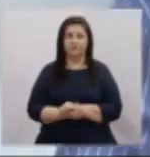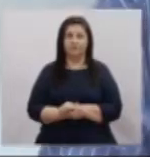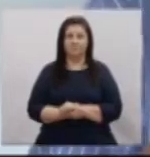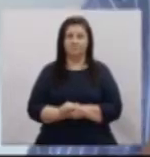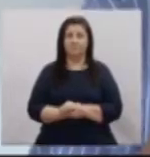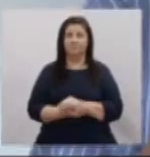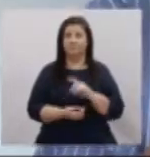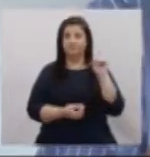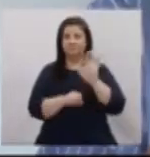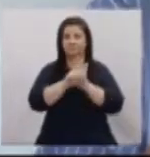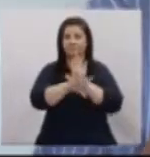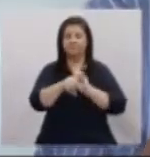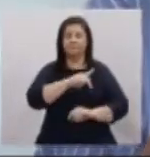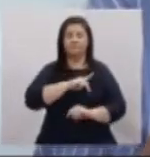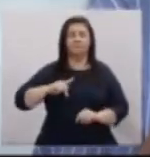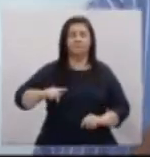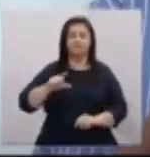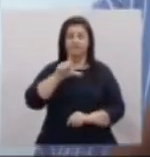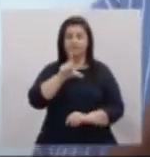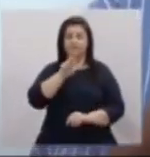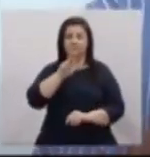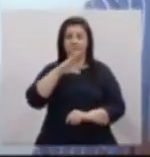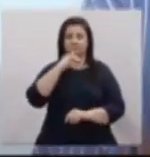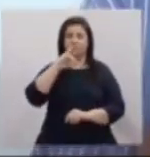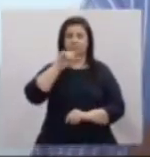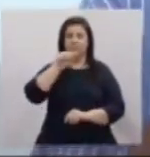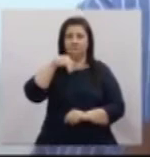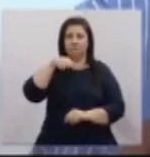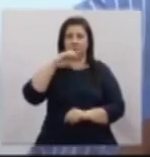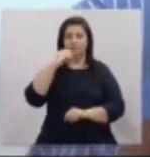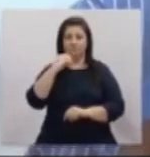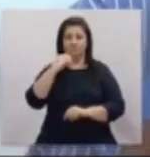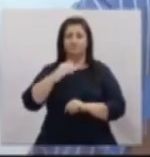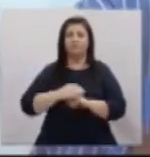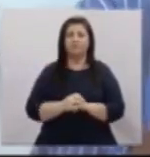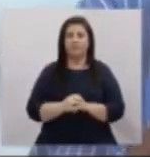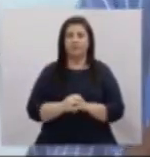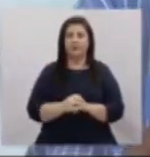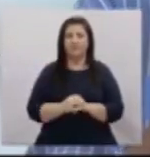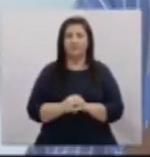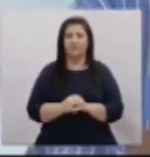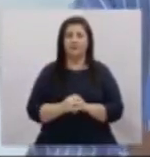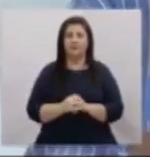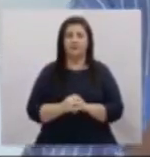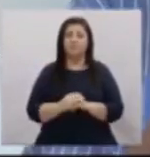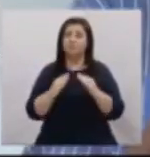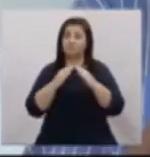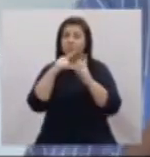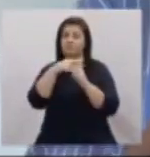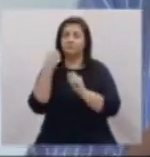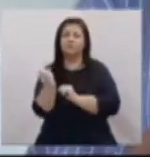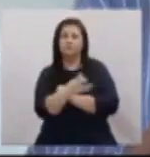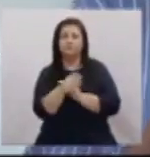Resolvi indicar o pastor Luciano, né? Pastor Luciano, que é do Ministério Nação Prometida aqui na nossa cidade, Ministério Novo, mas pastor Luciano que faz